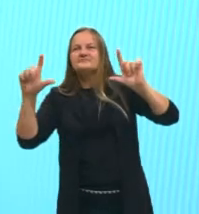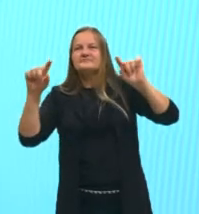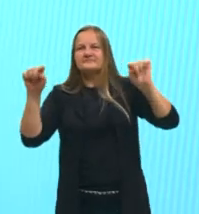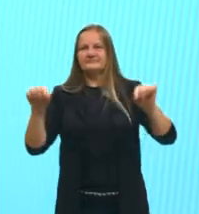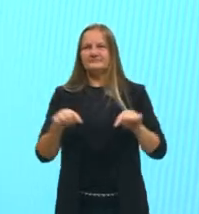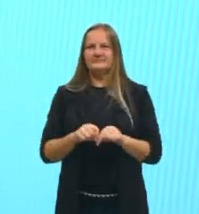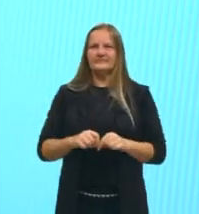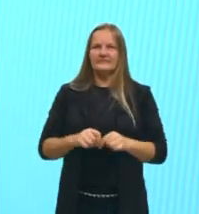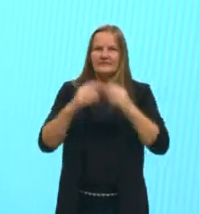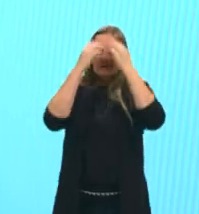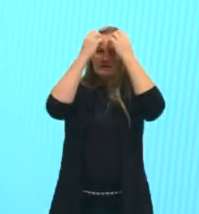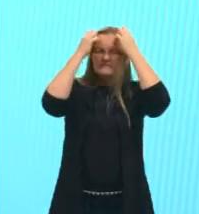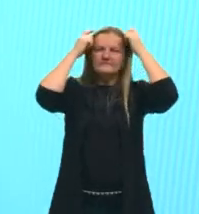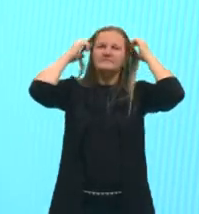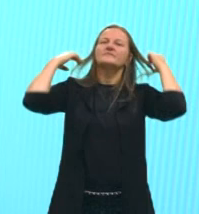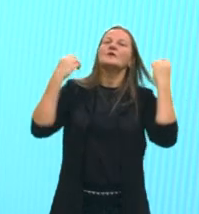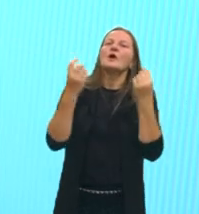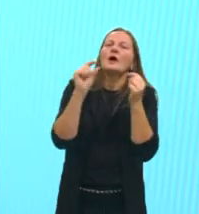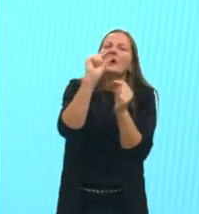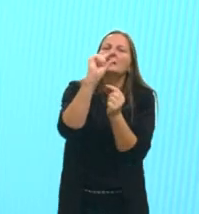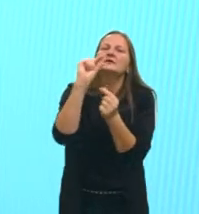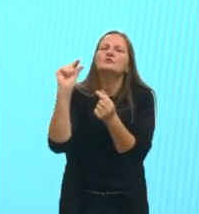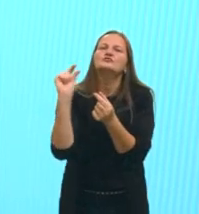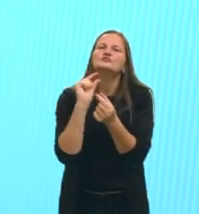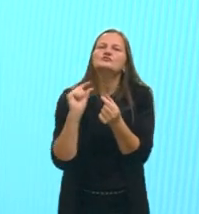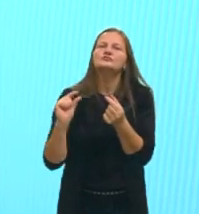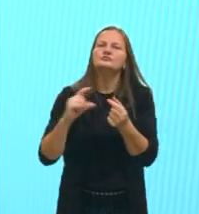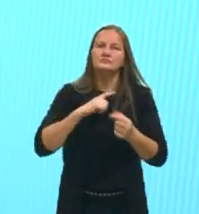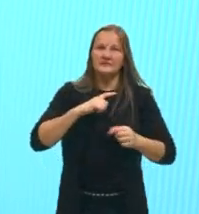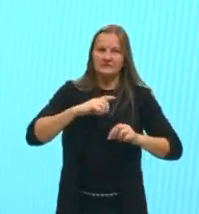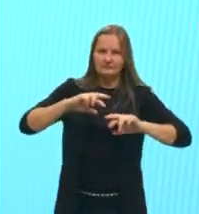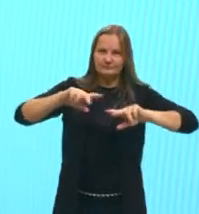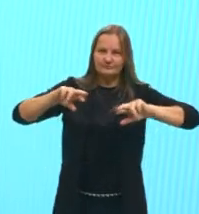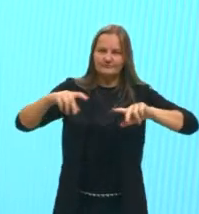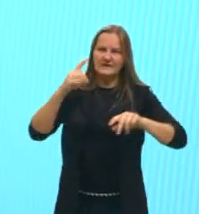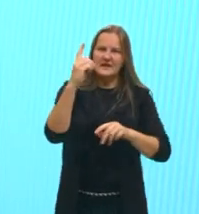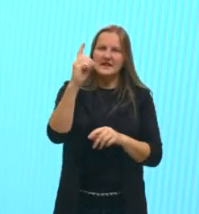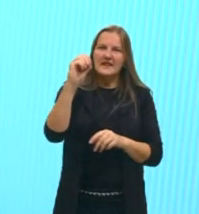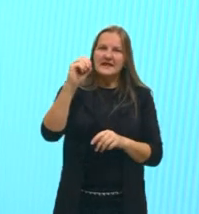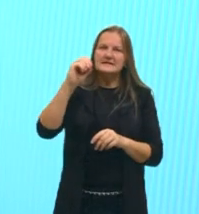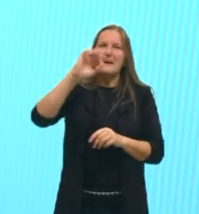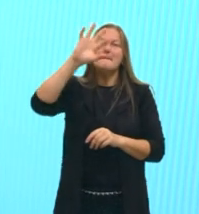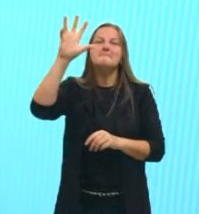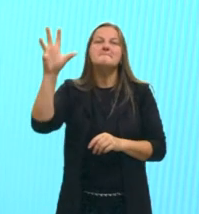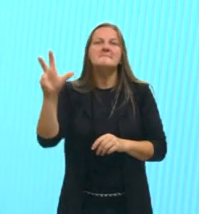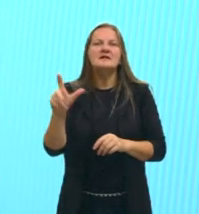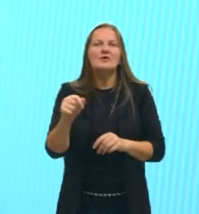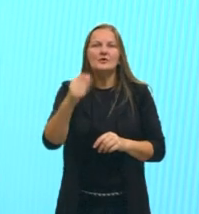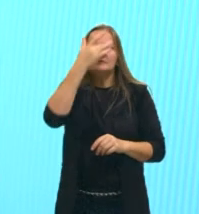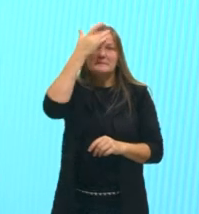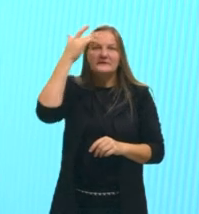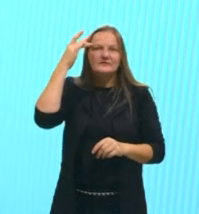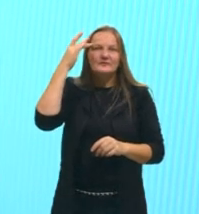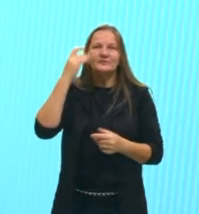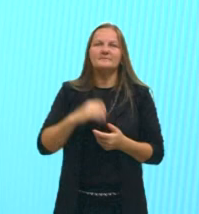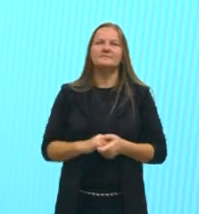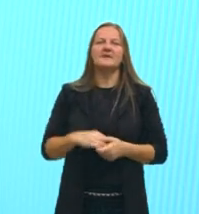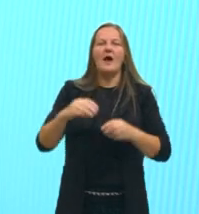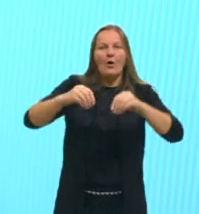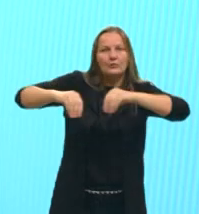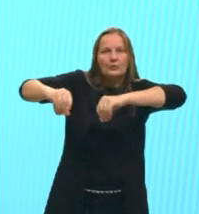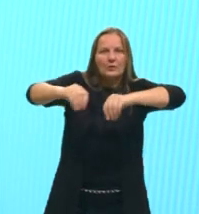a informação aqui ó a cada quadradinho daqueles a linha equivale a 10 milhões de habitantes então tu tem áreas